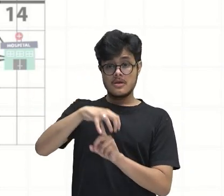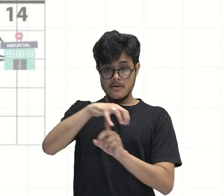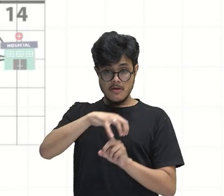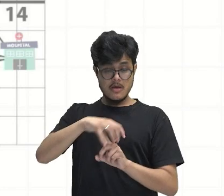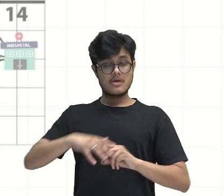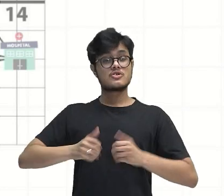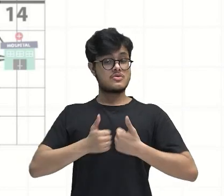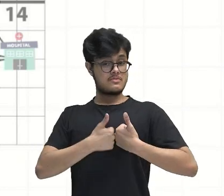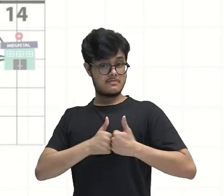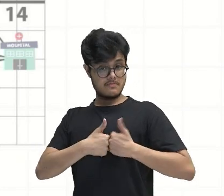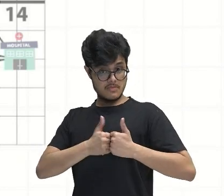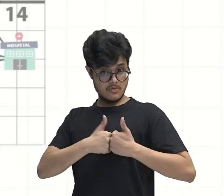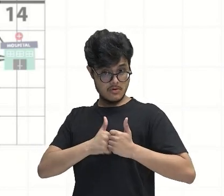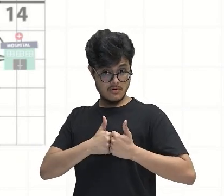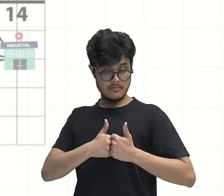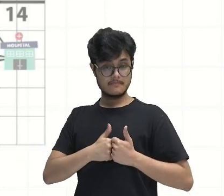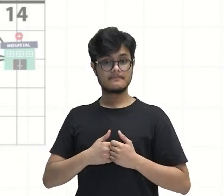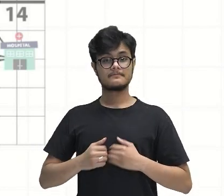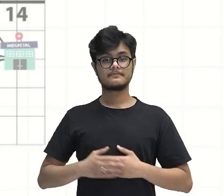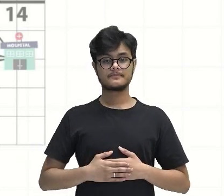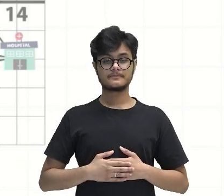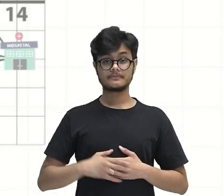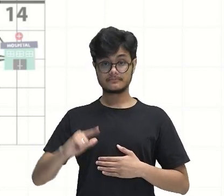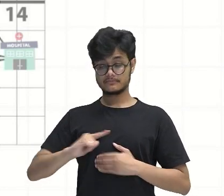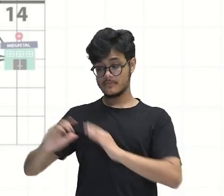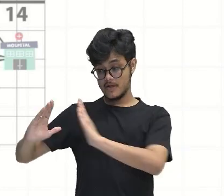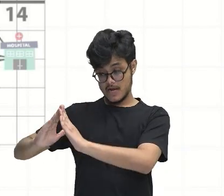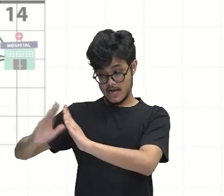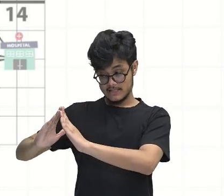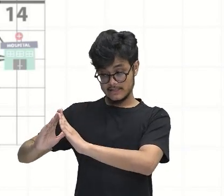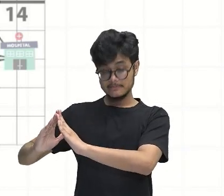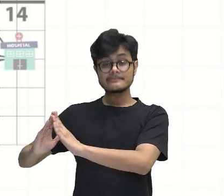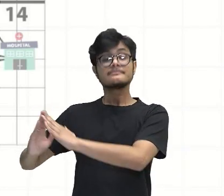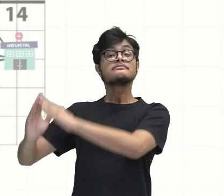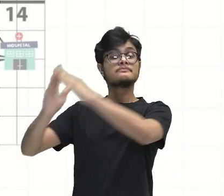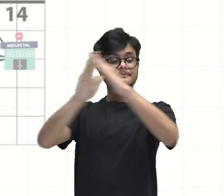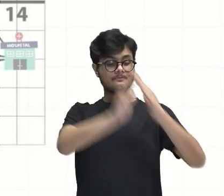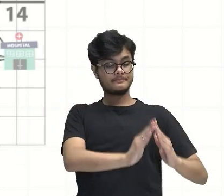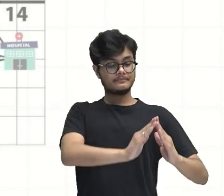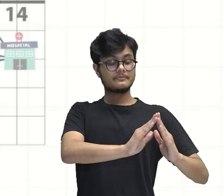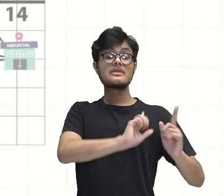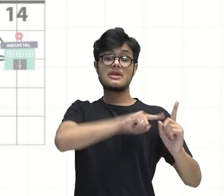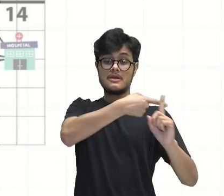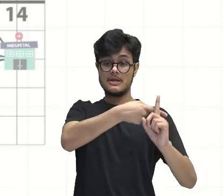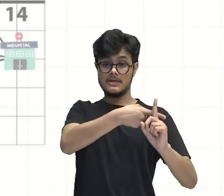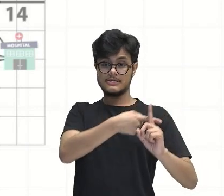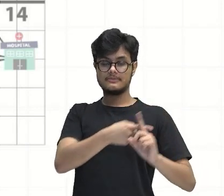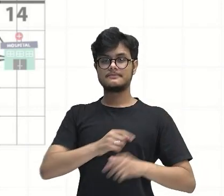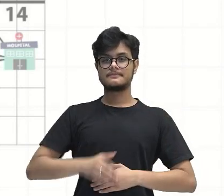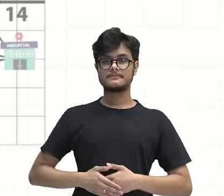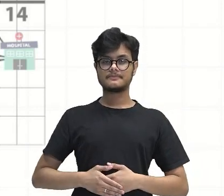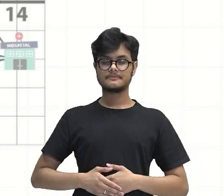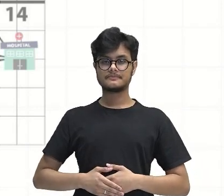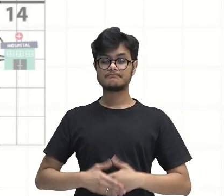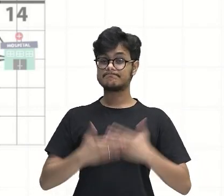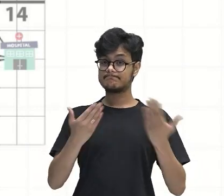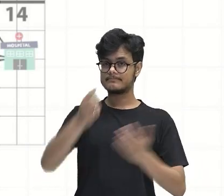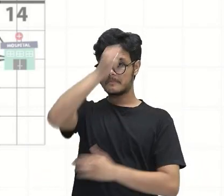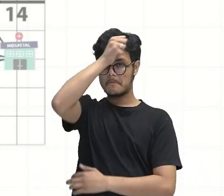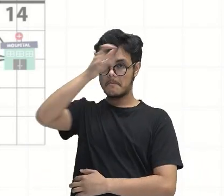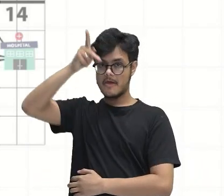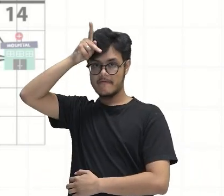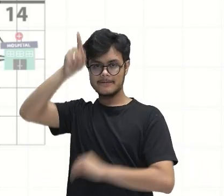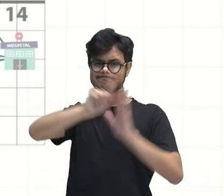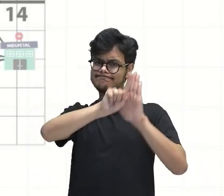entre a casa e a igreja. Lembrando que o prefeito determinou que essa